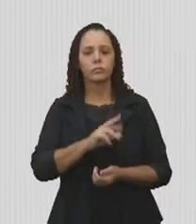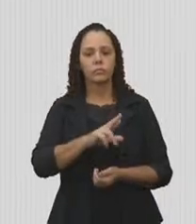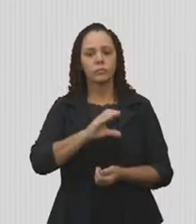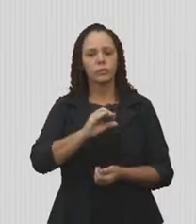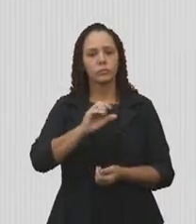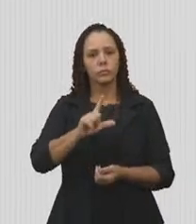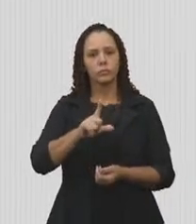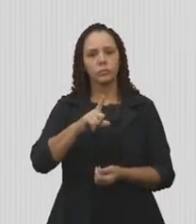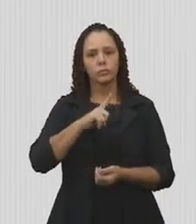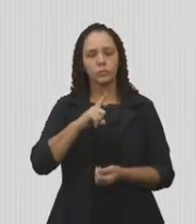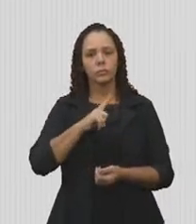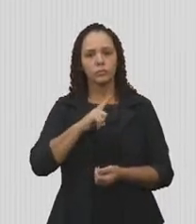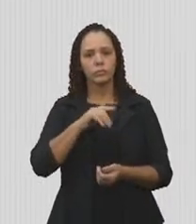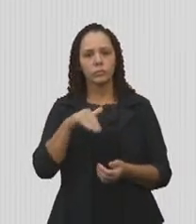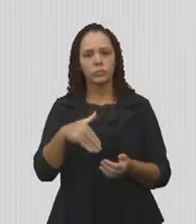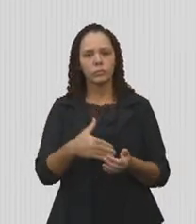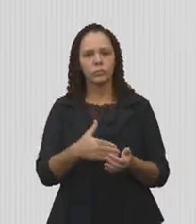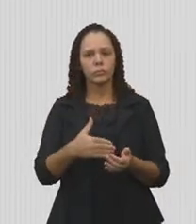tá? De